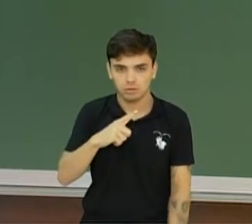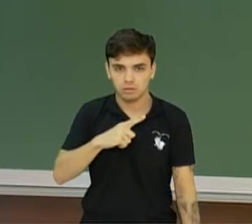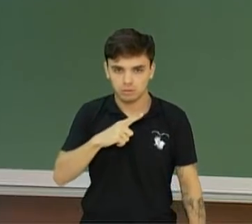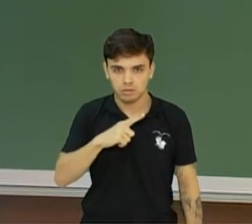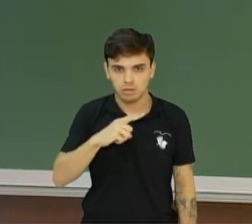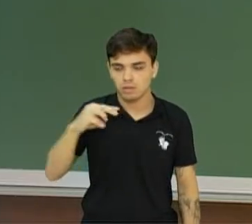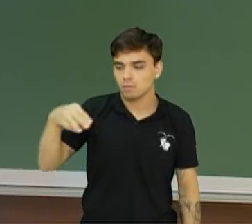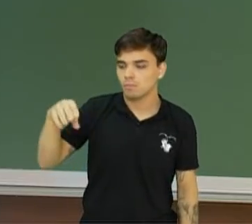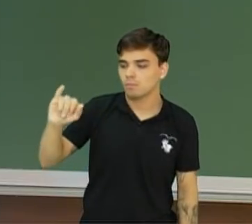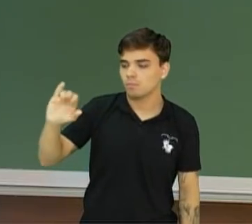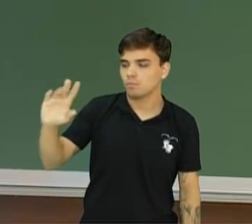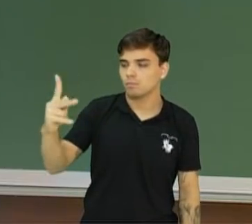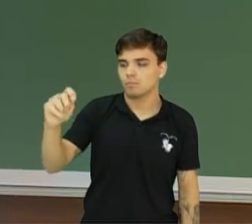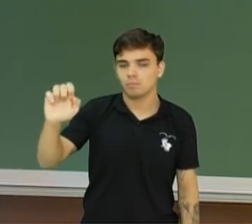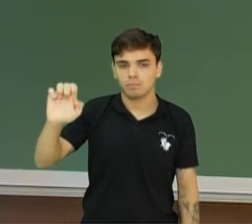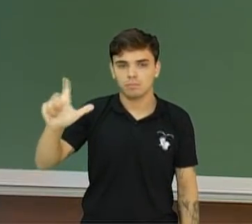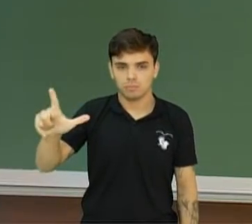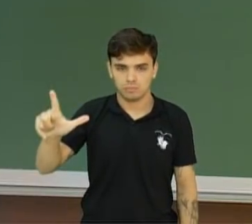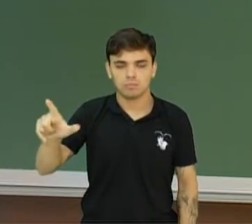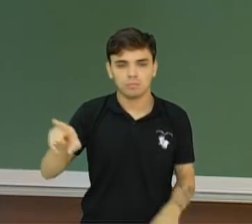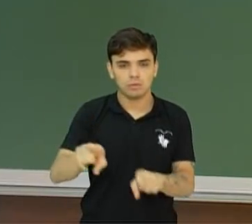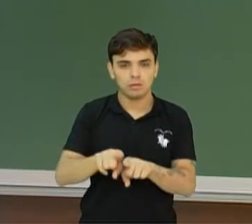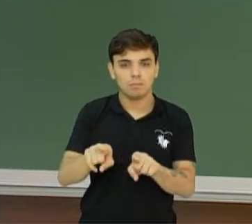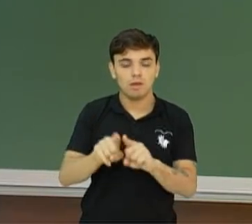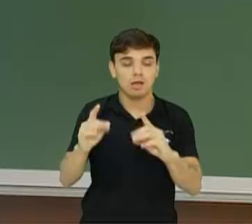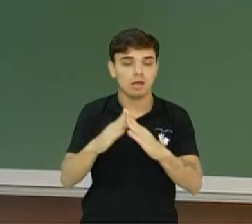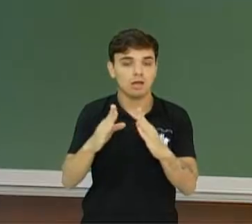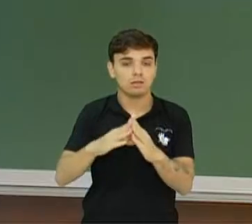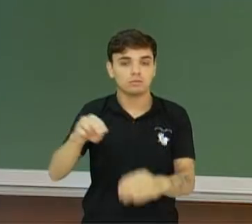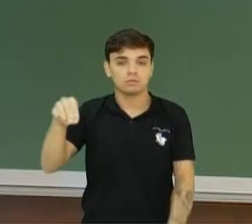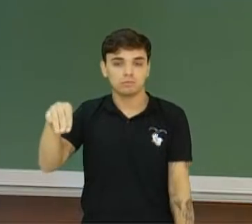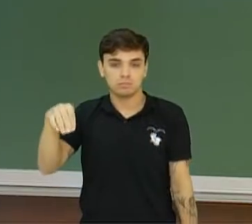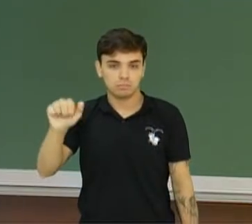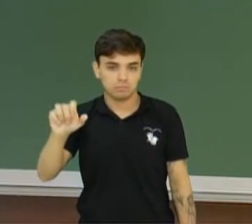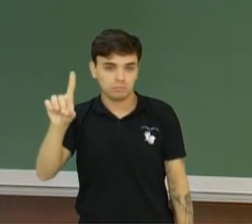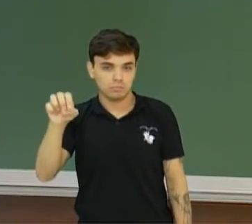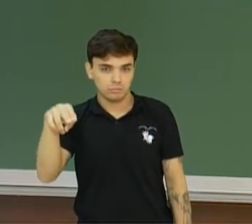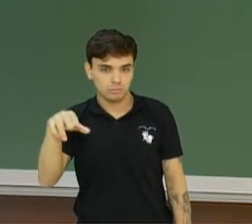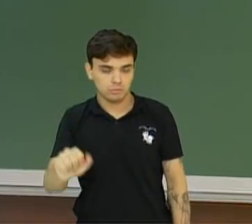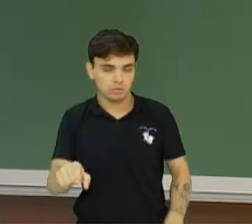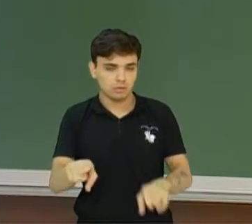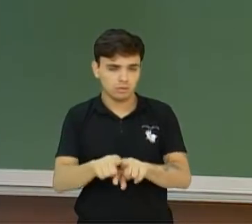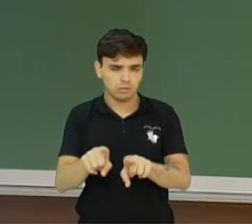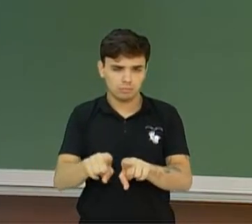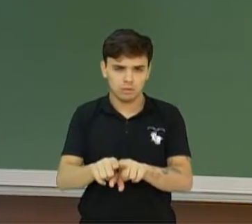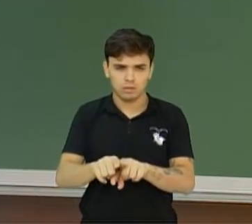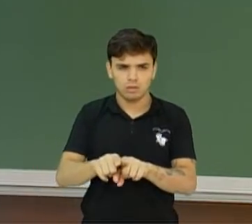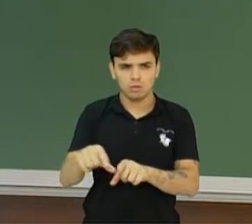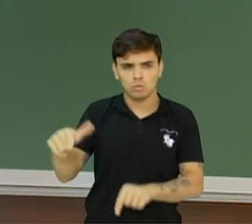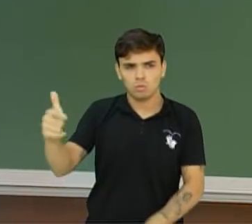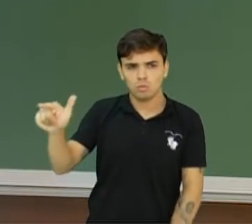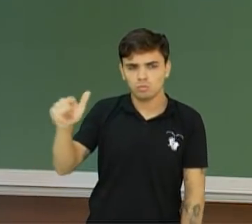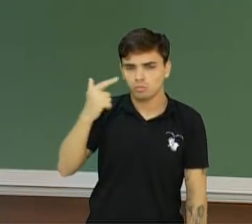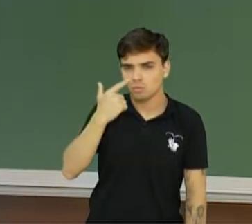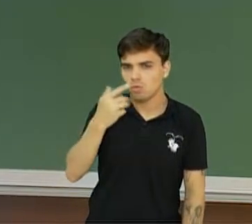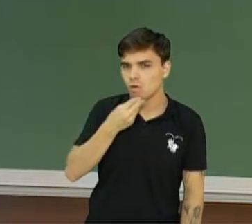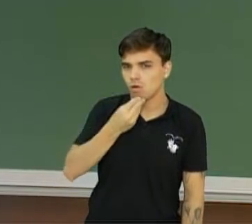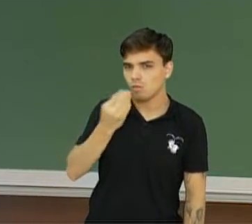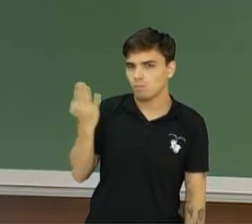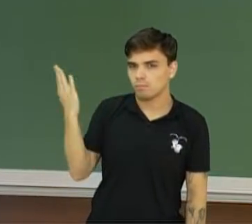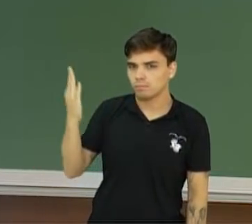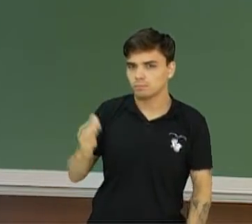falecido Michael Jackson, na casa da Madonna, no Arnold Schwarzenegger, diz que tem até lá na Casa Branca,